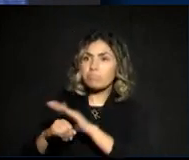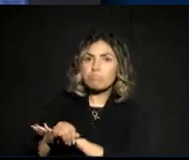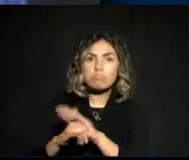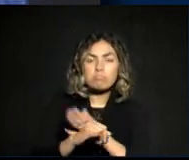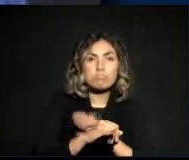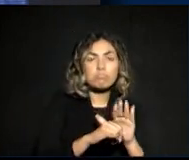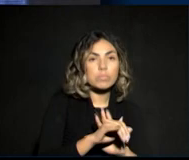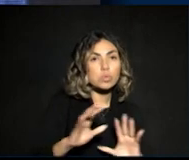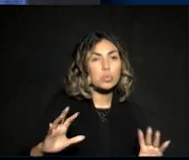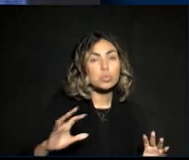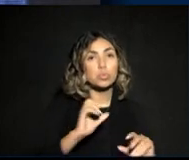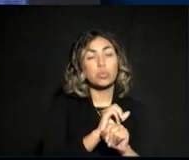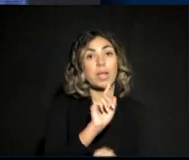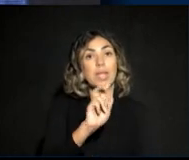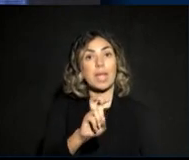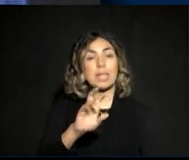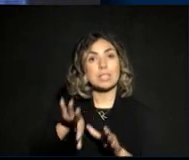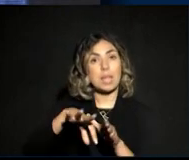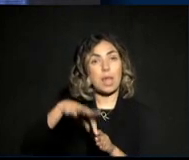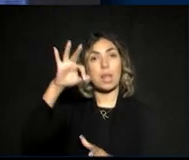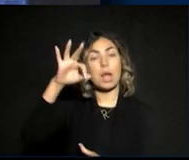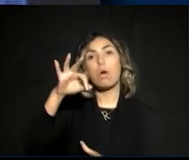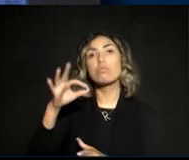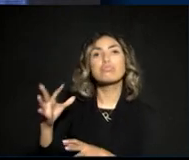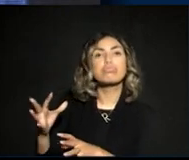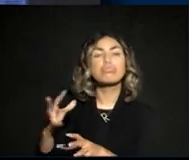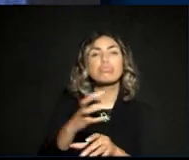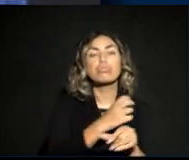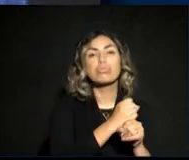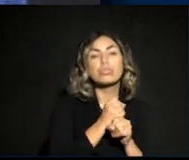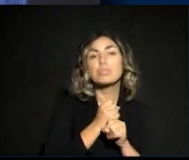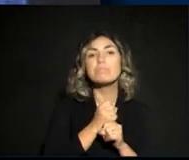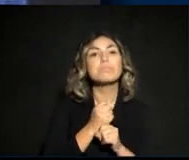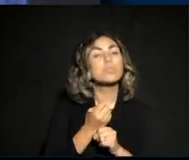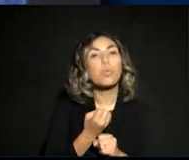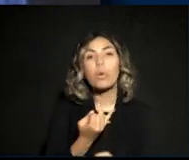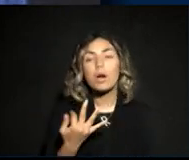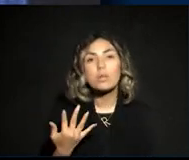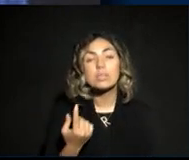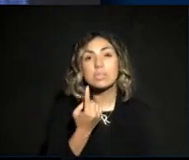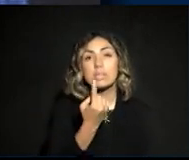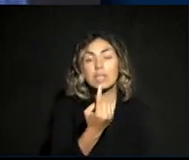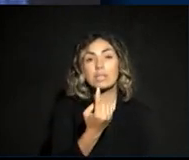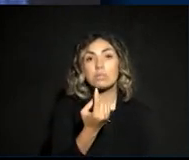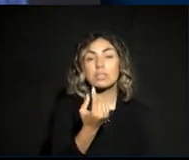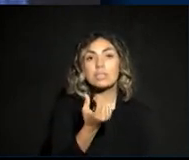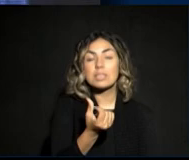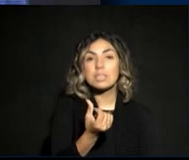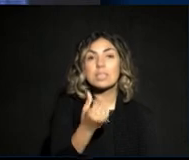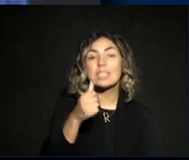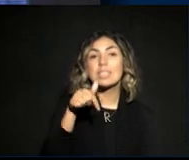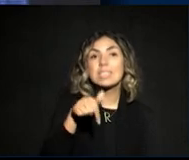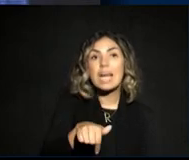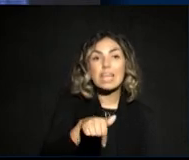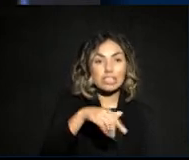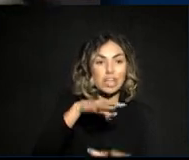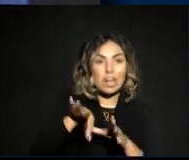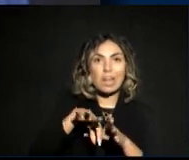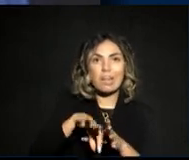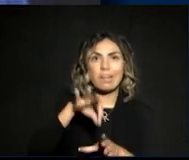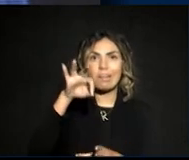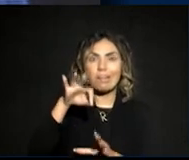né com esses 15 leilões a gente está chegando a 167 leilões